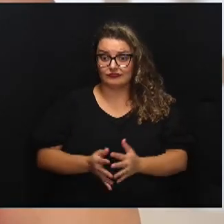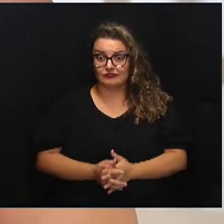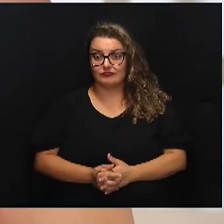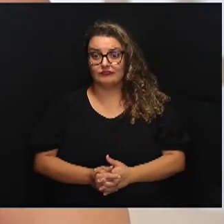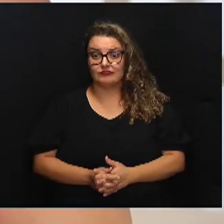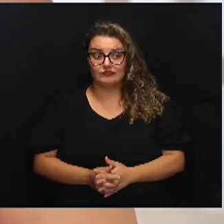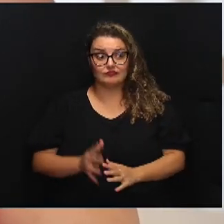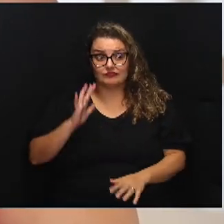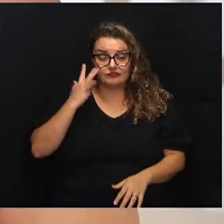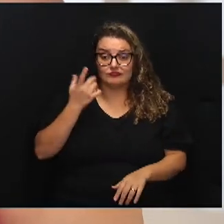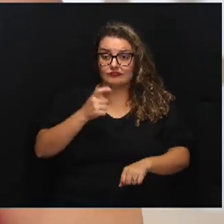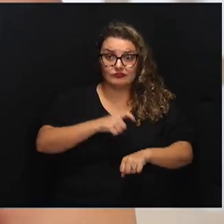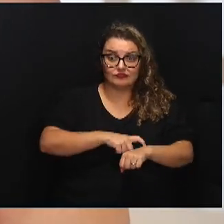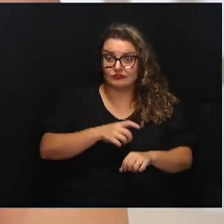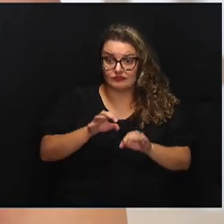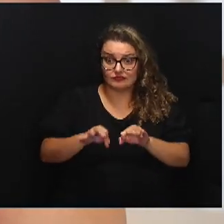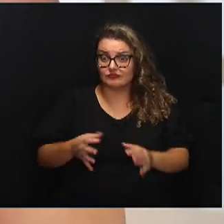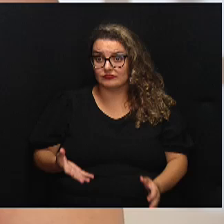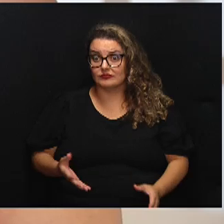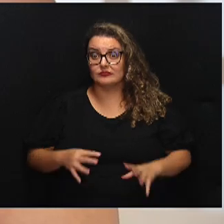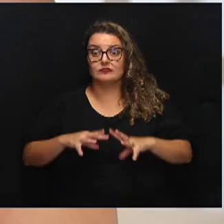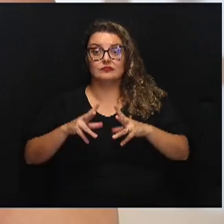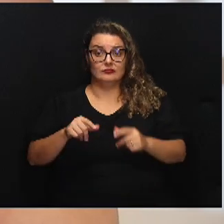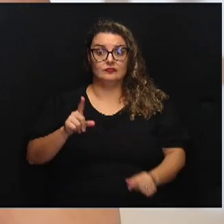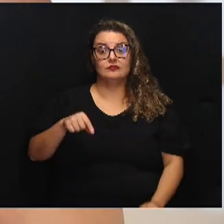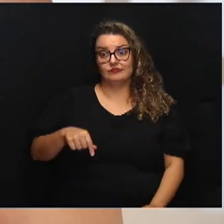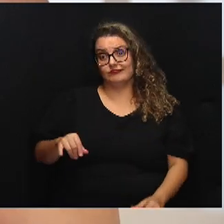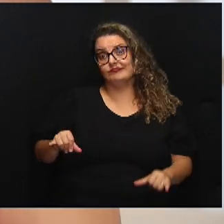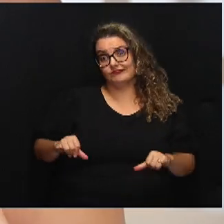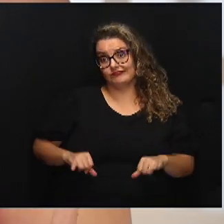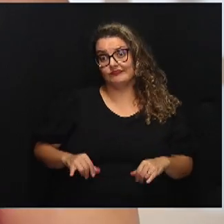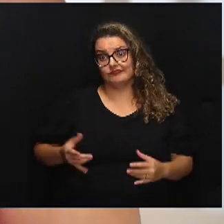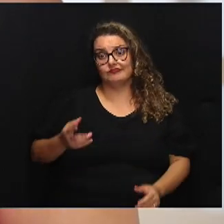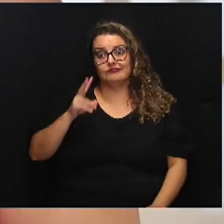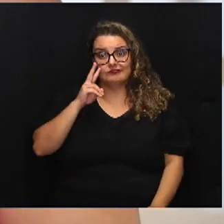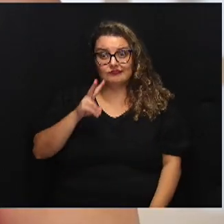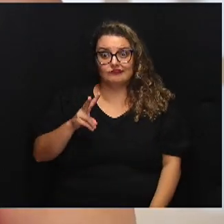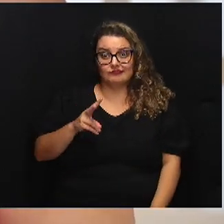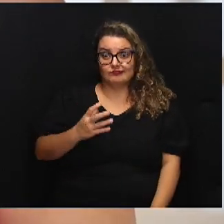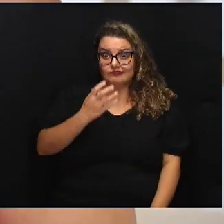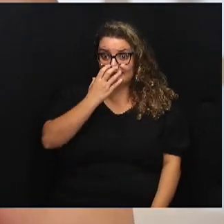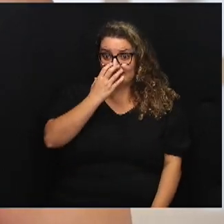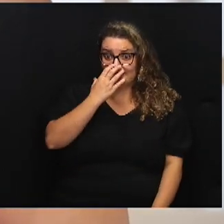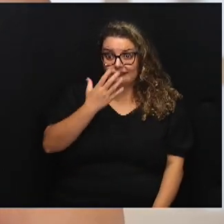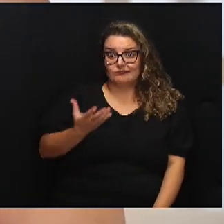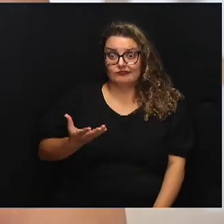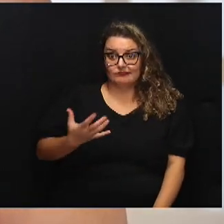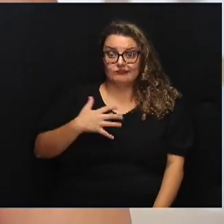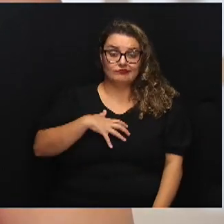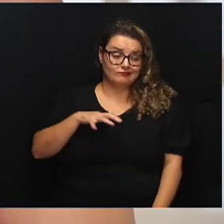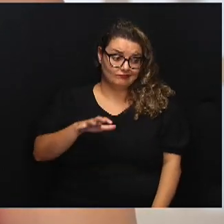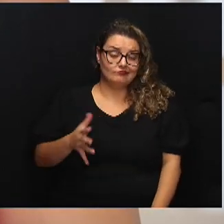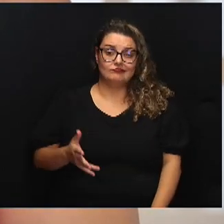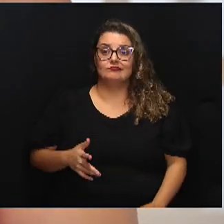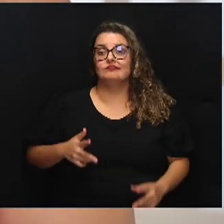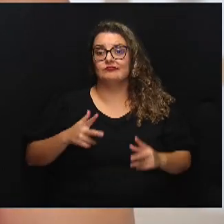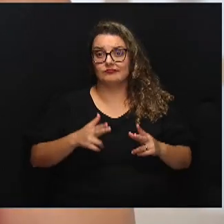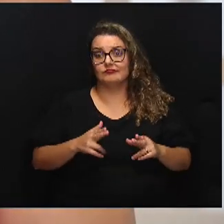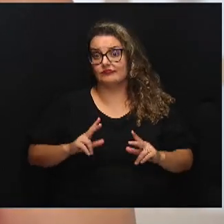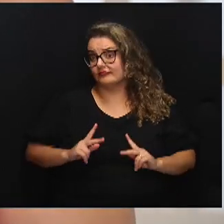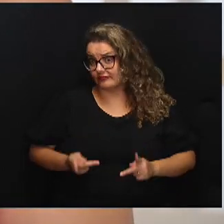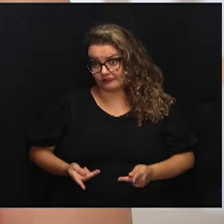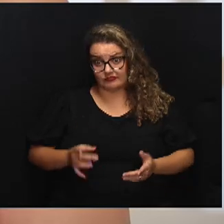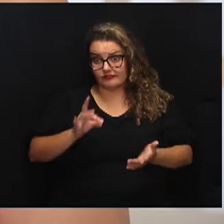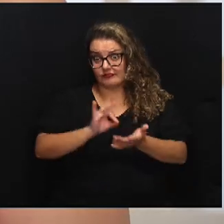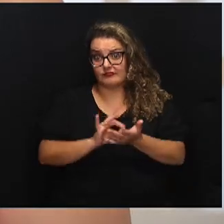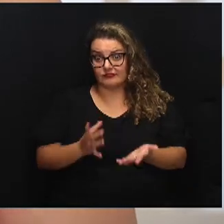sem saber os horários. Isso tudo é muito sofrido. A gente vê o cachorro ficando desse jeito, né? Como se fosse um ser humano. Se